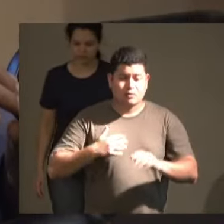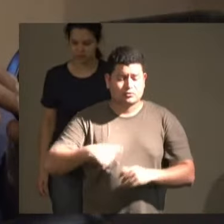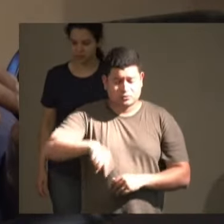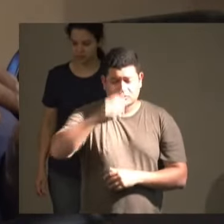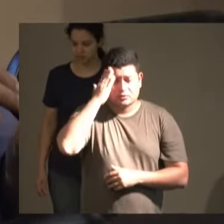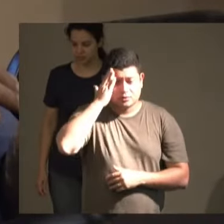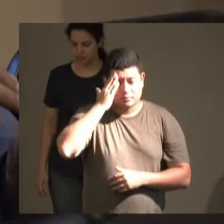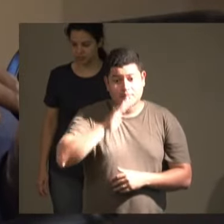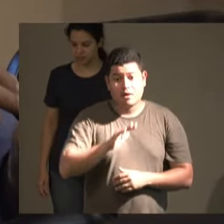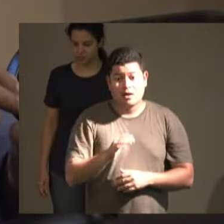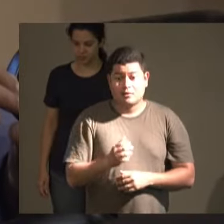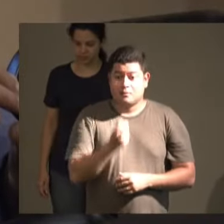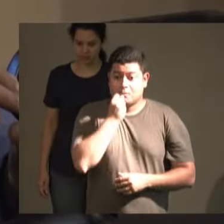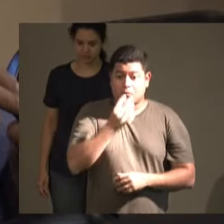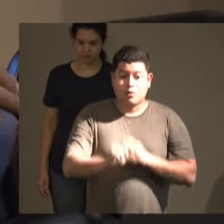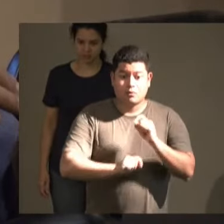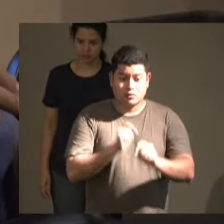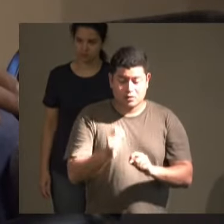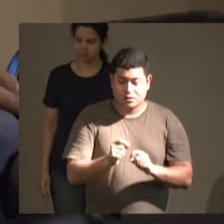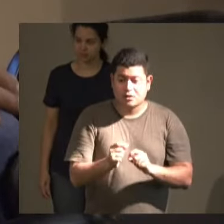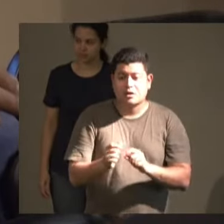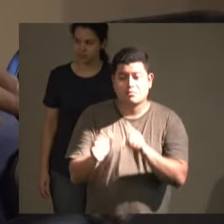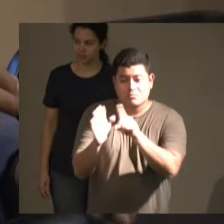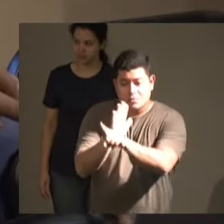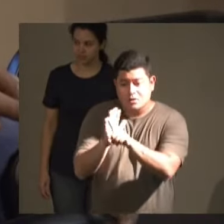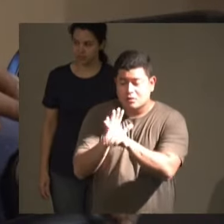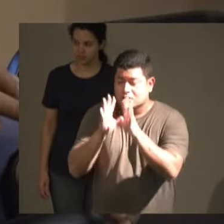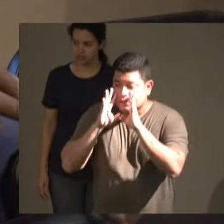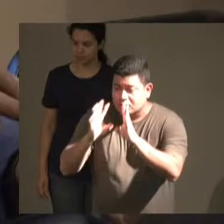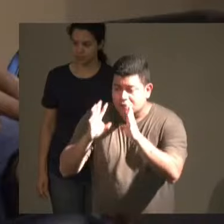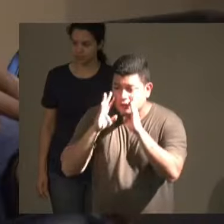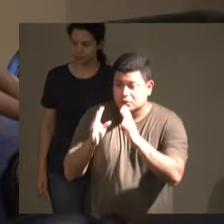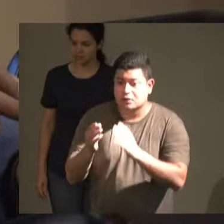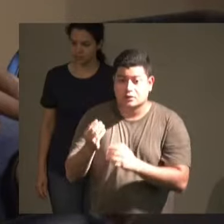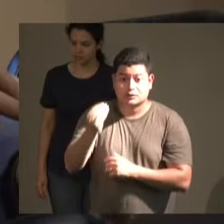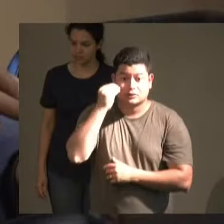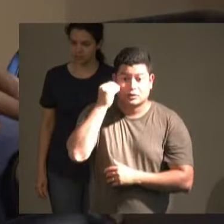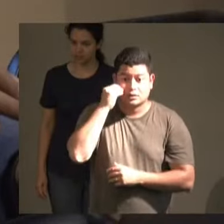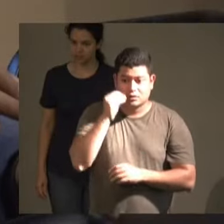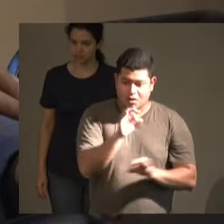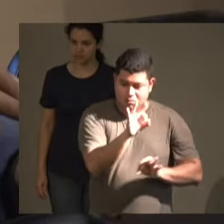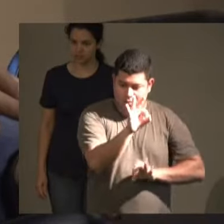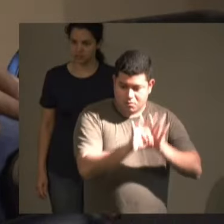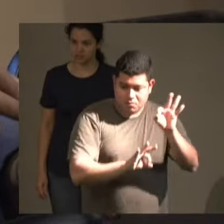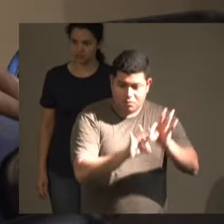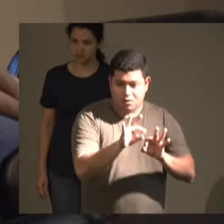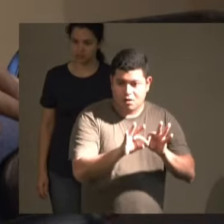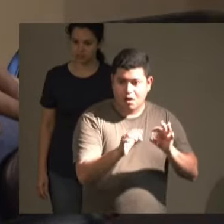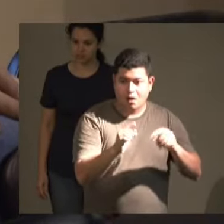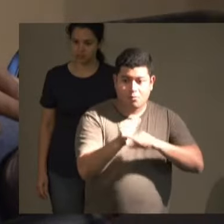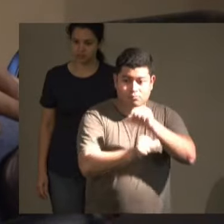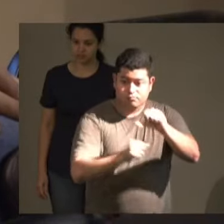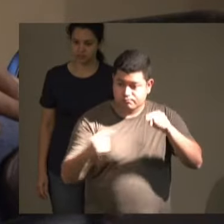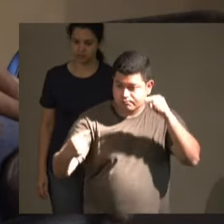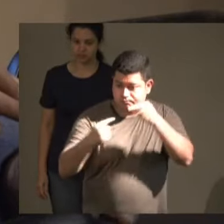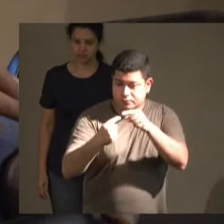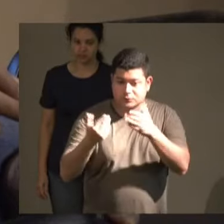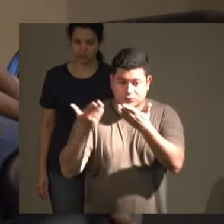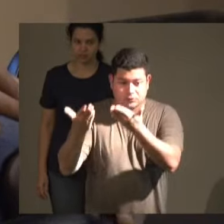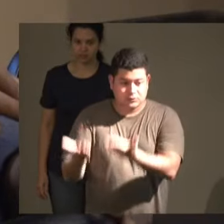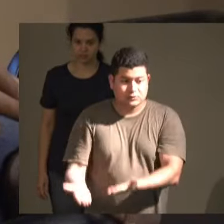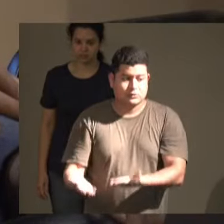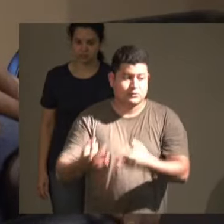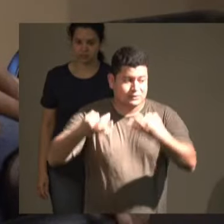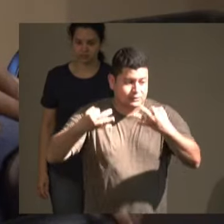Mas é bom sempre ouvir as pessoas para tentar modelar as ações de forma que possa atender de forma